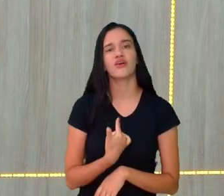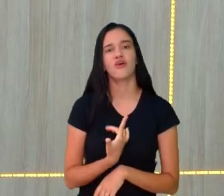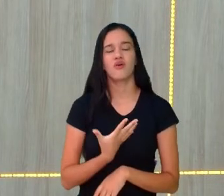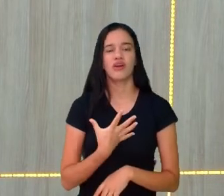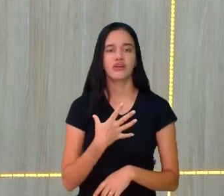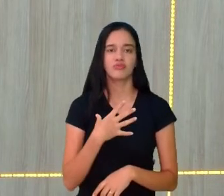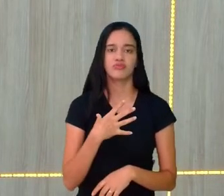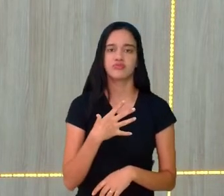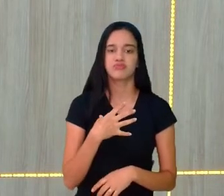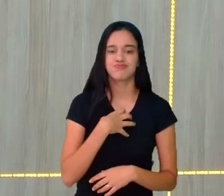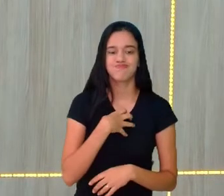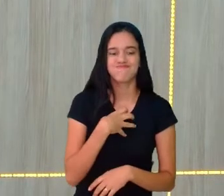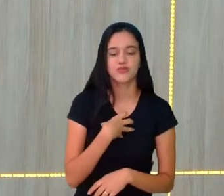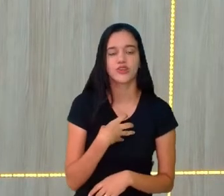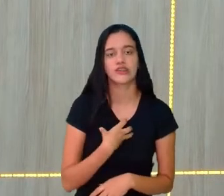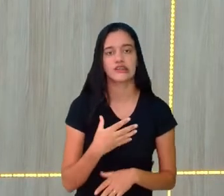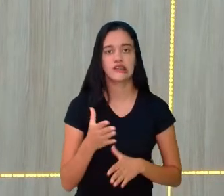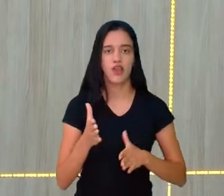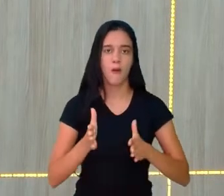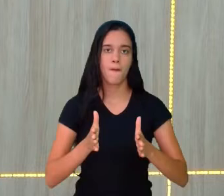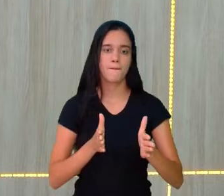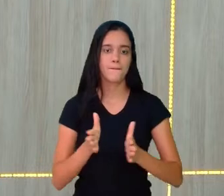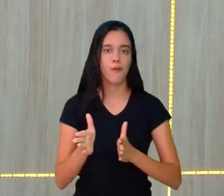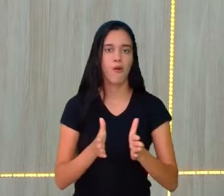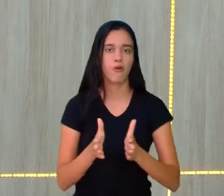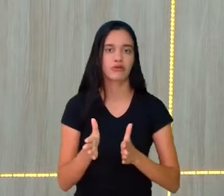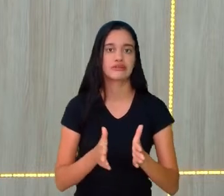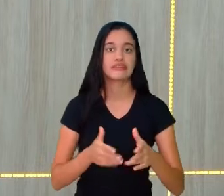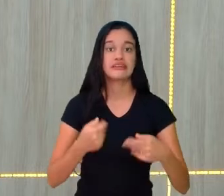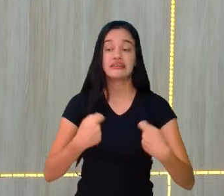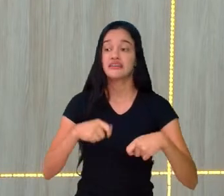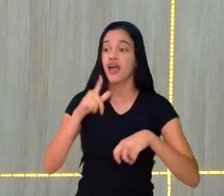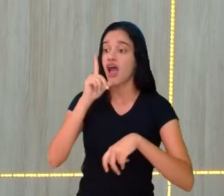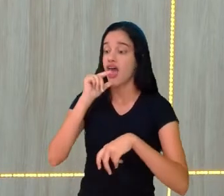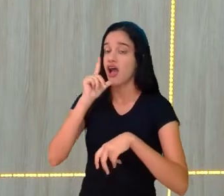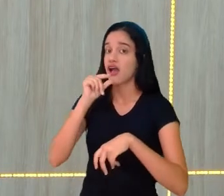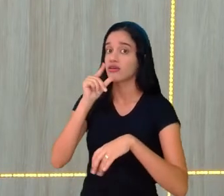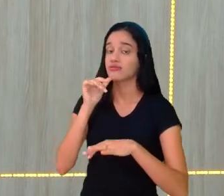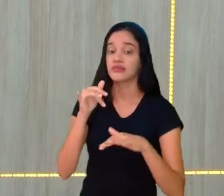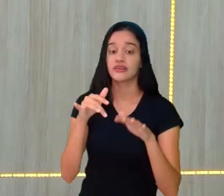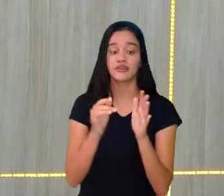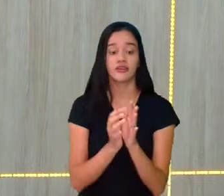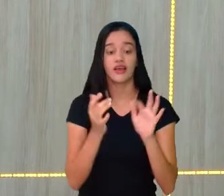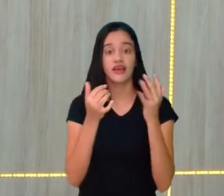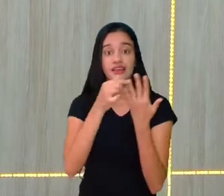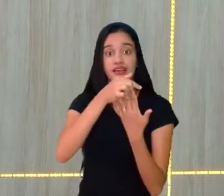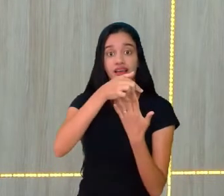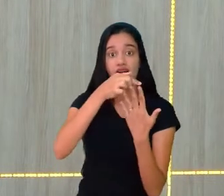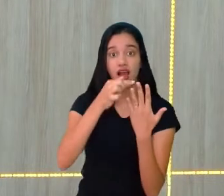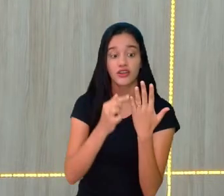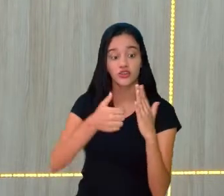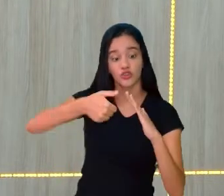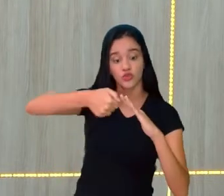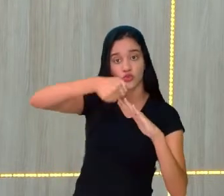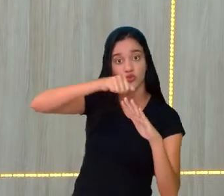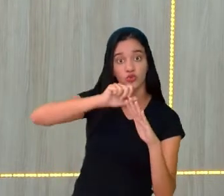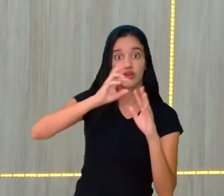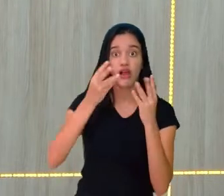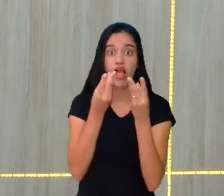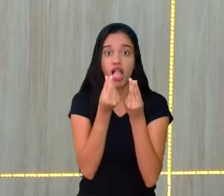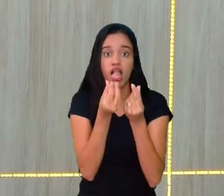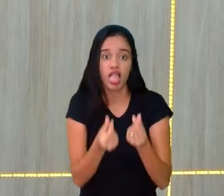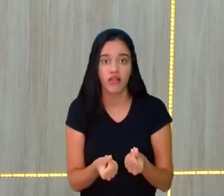assim em um processo, né, de necessidade de água tão grande que as unhas, né, dos meus dedos elas